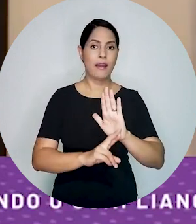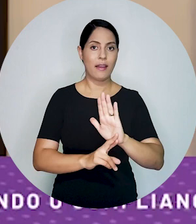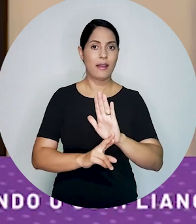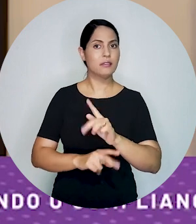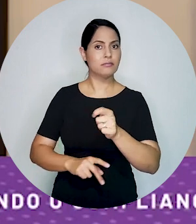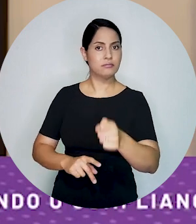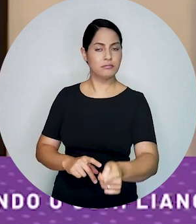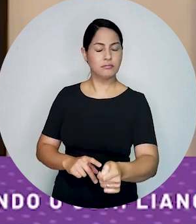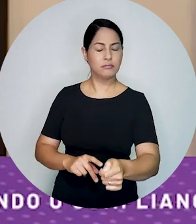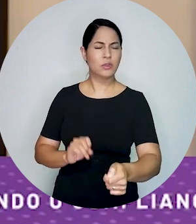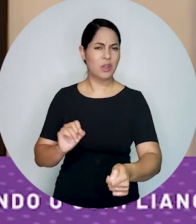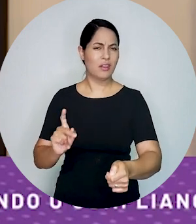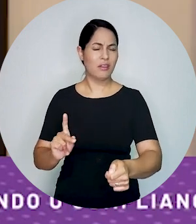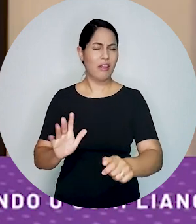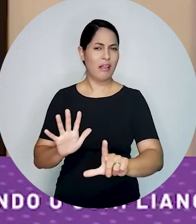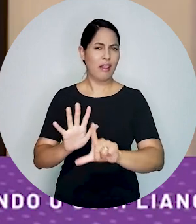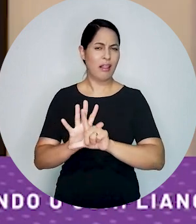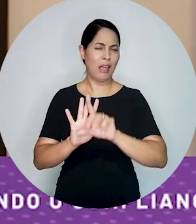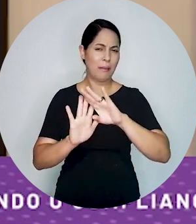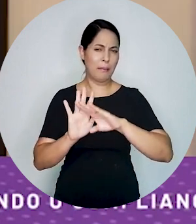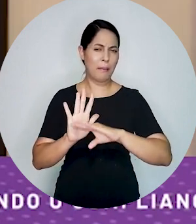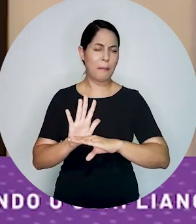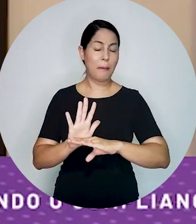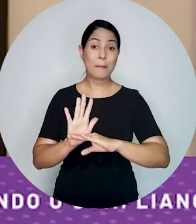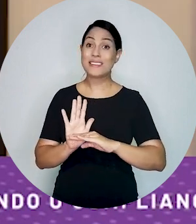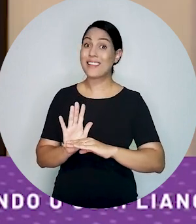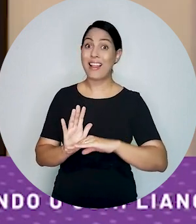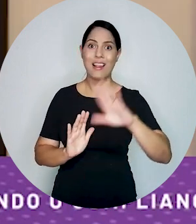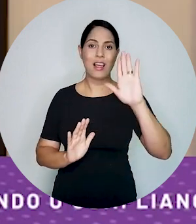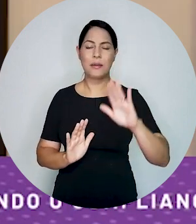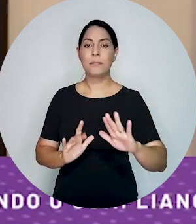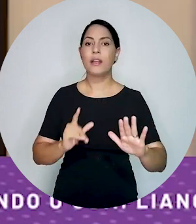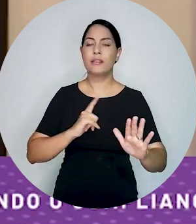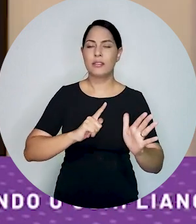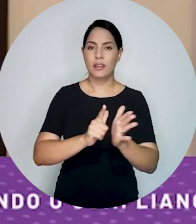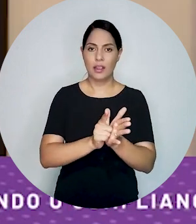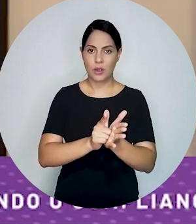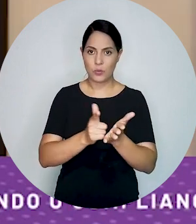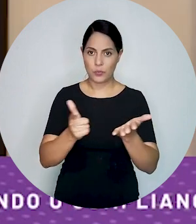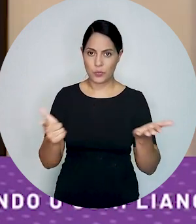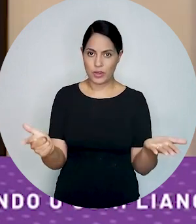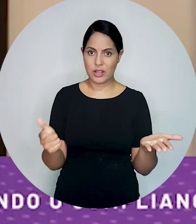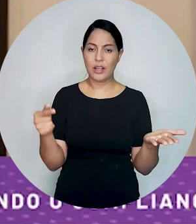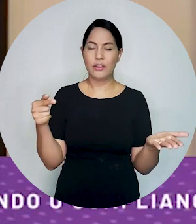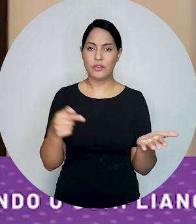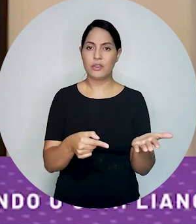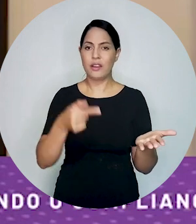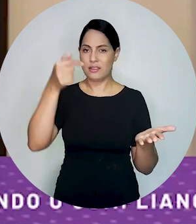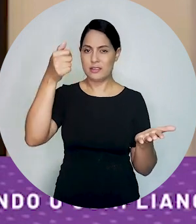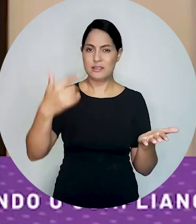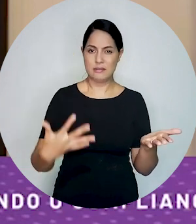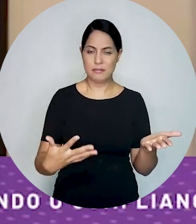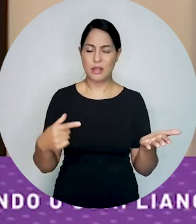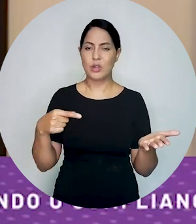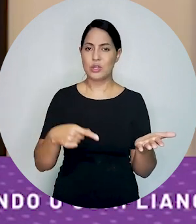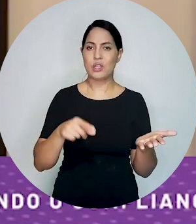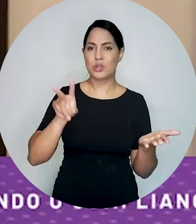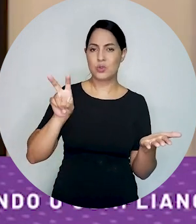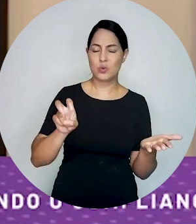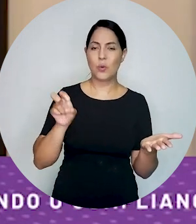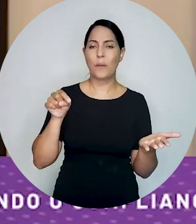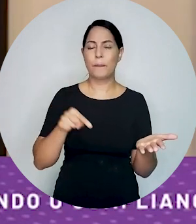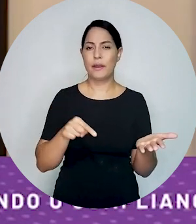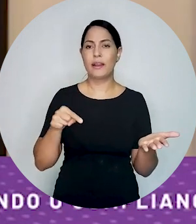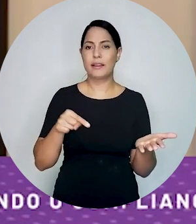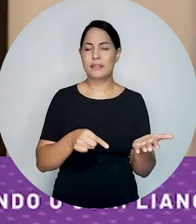esse cumprimento? É simplesmente cumprir as regras. Sim, a priori sim, mas é muito além disso. Existe um livro muito bom no